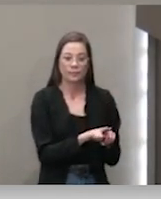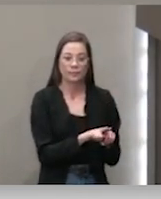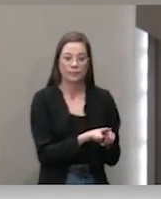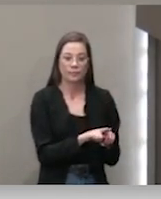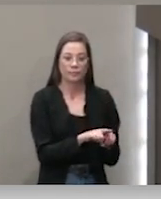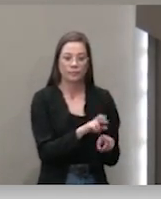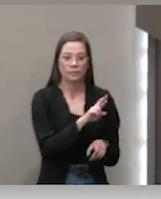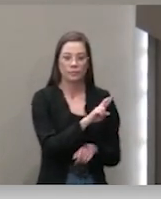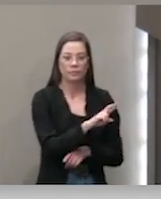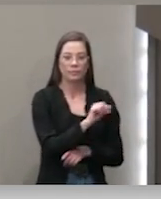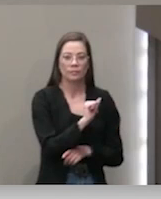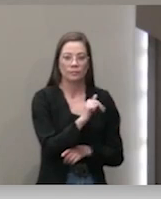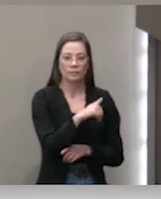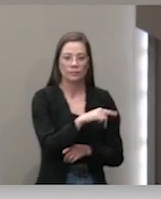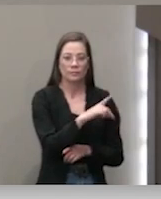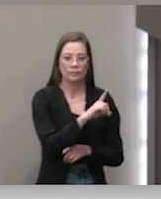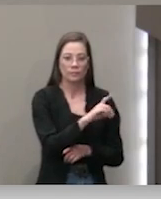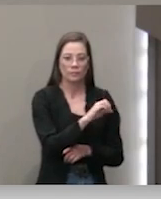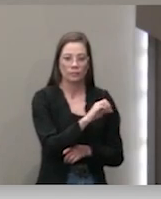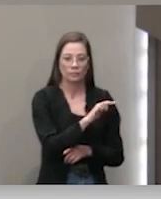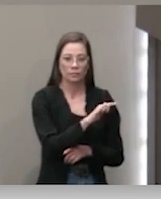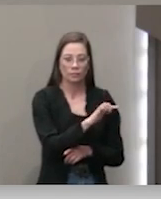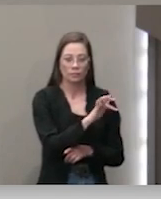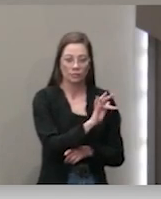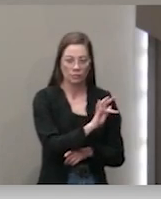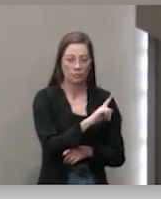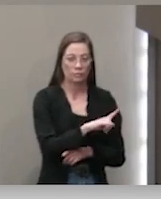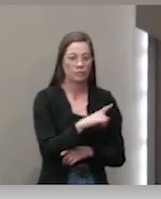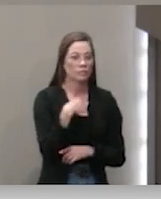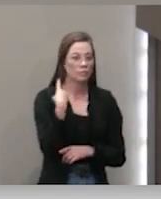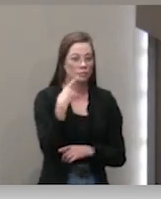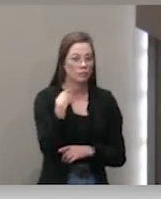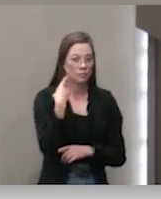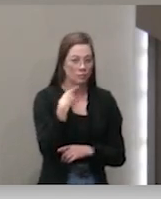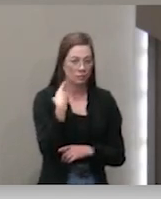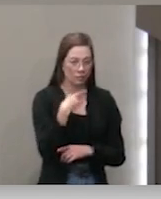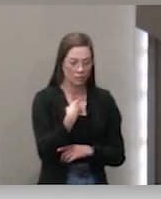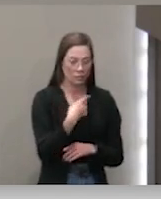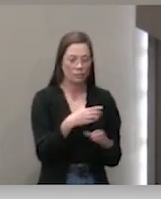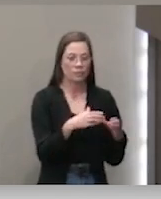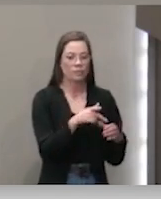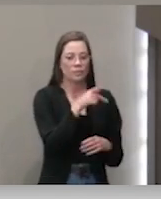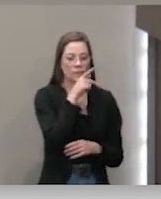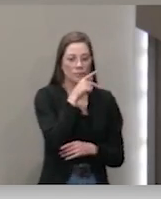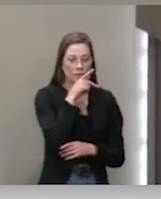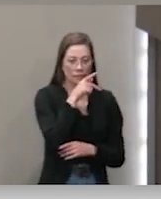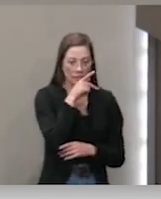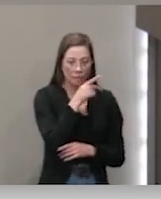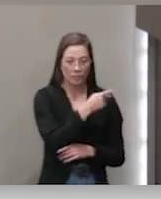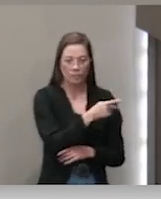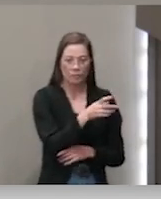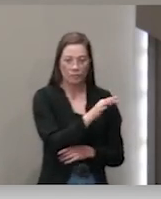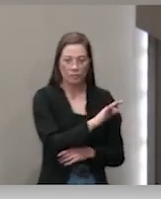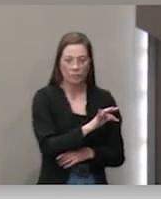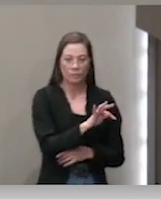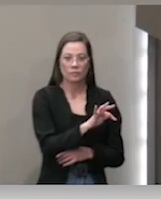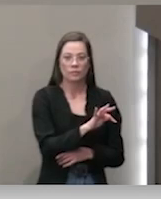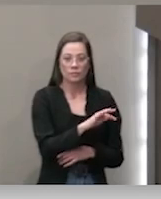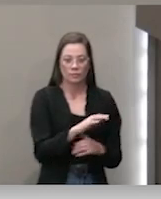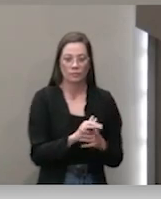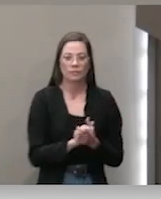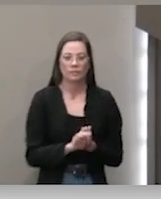o Randolph Rodrigues, que é um deputado do PT muito forte, aliado do